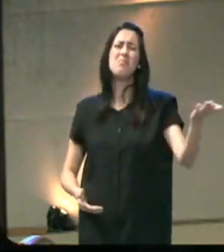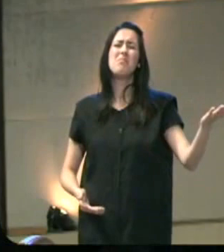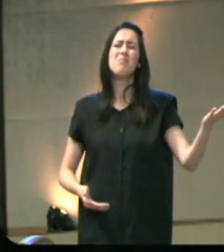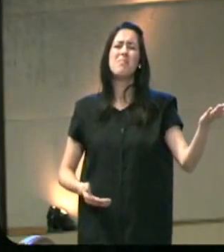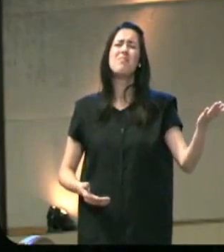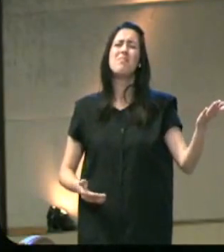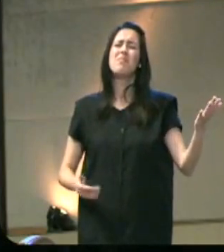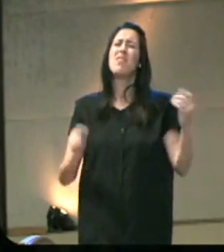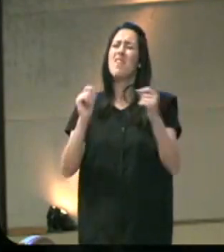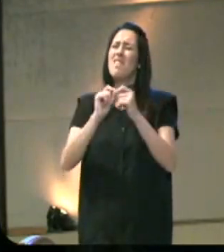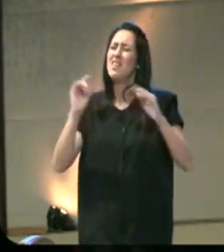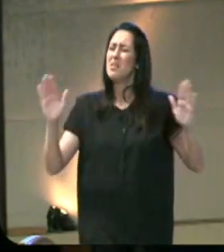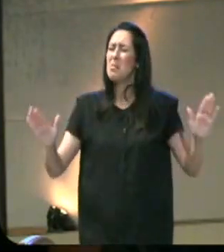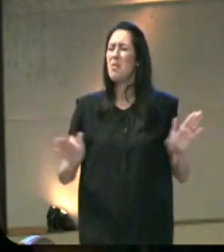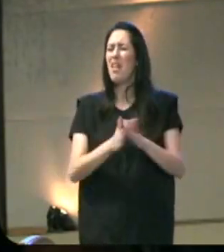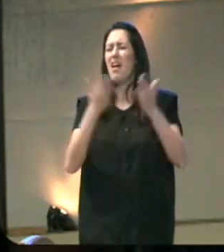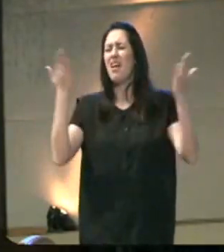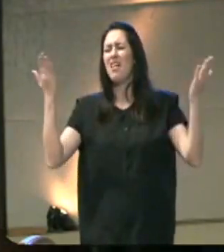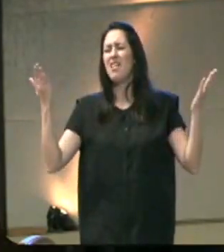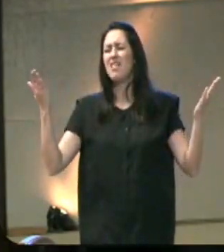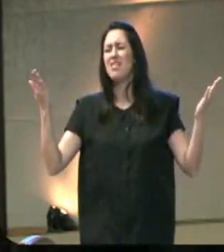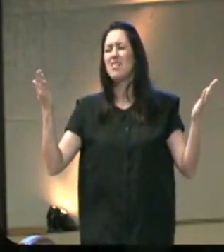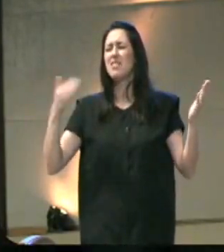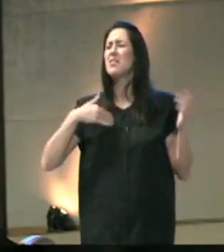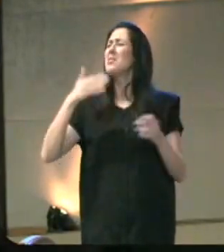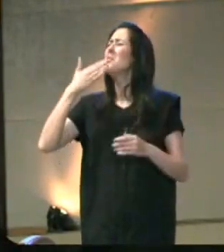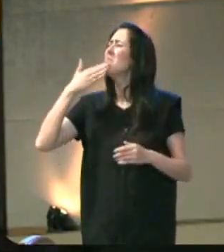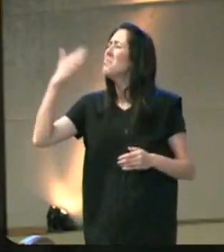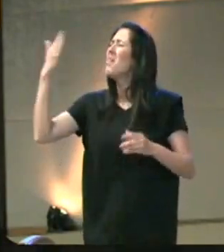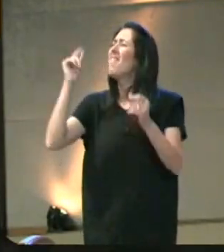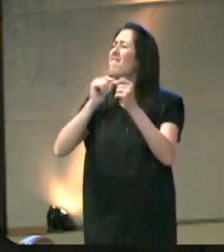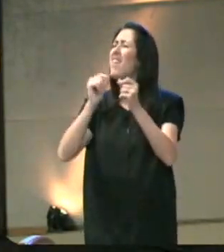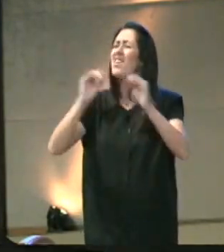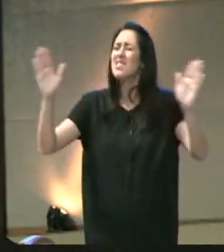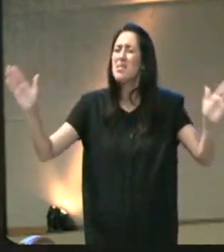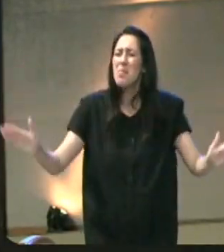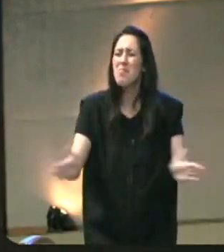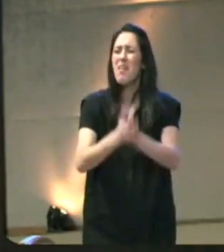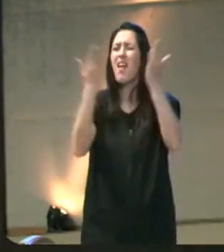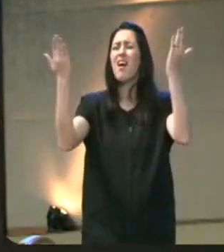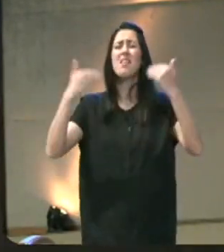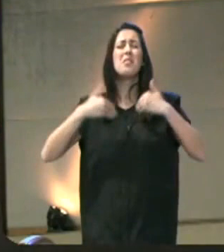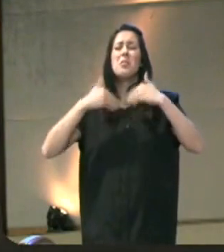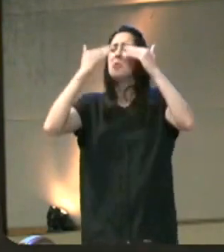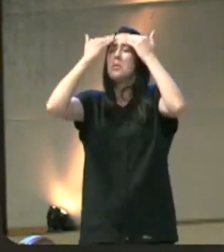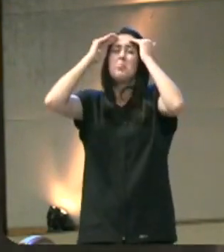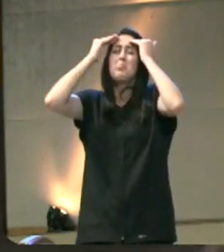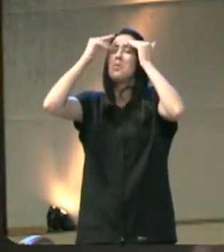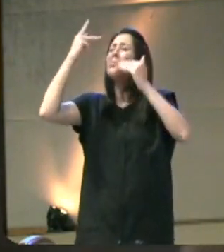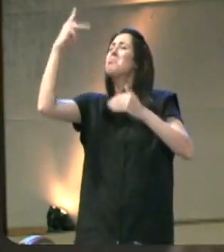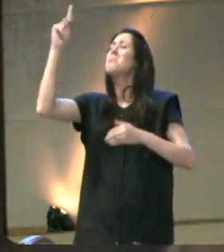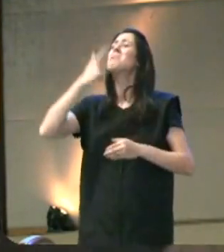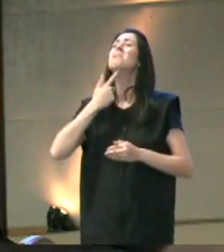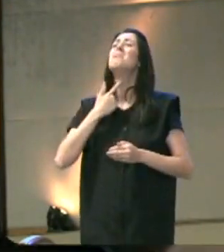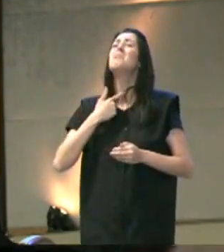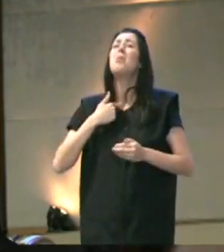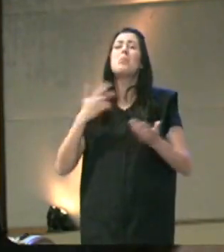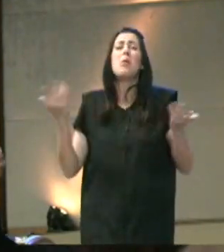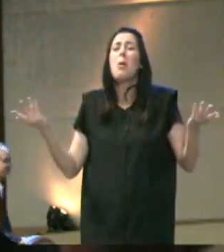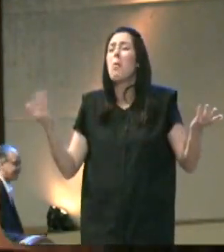pedir milagres. Eu quero te pedir milagres. Eu não entendo a extensão do milagre que precisa ser